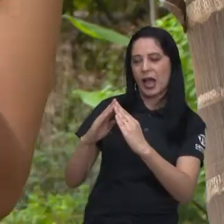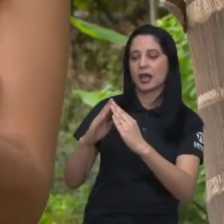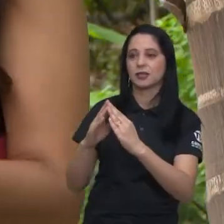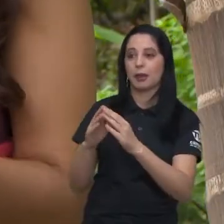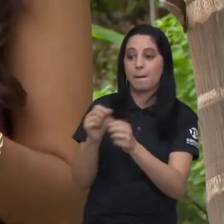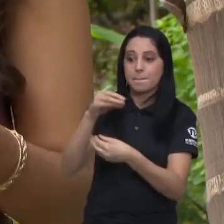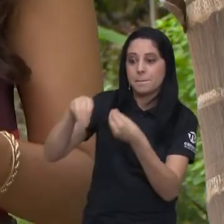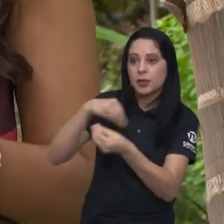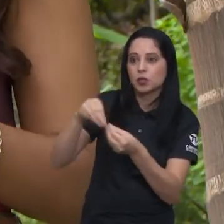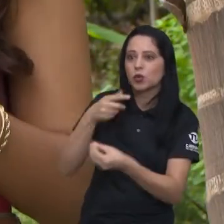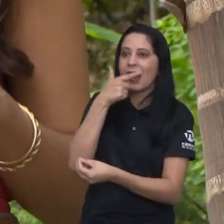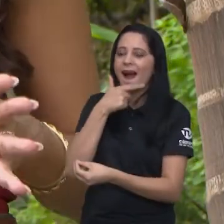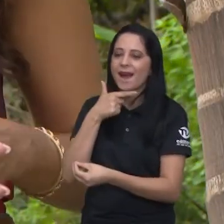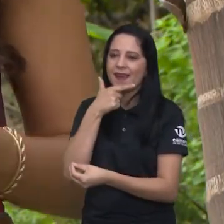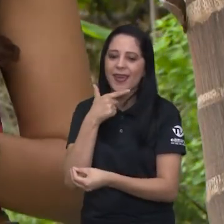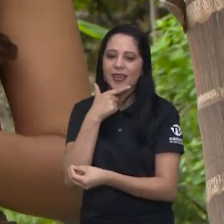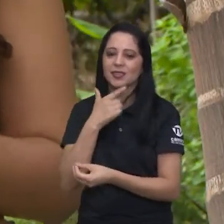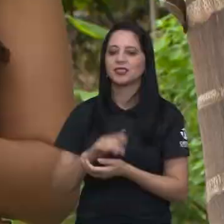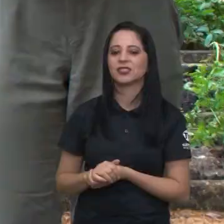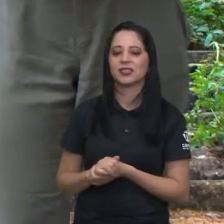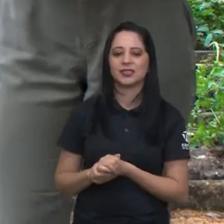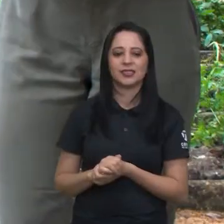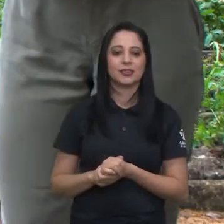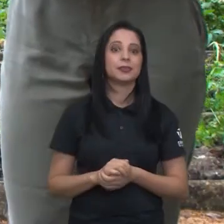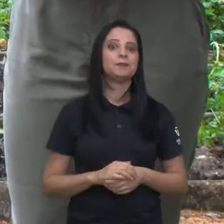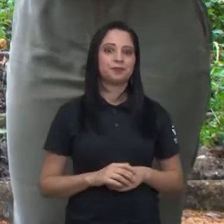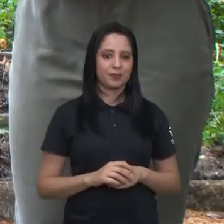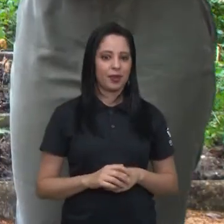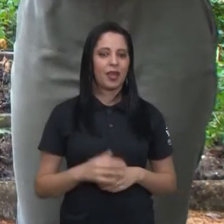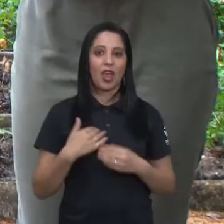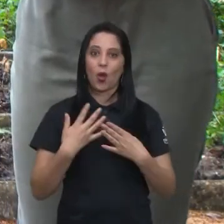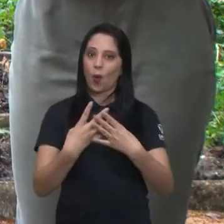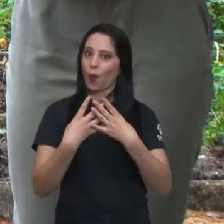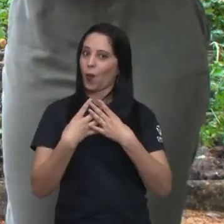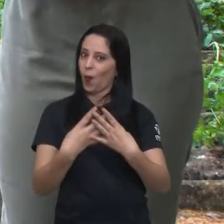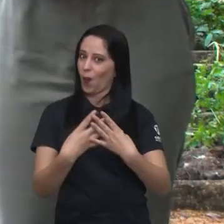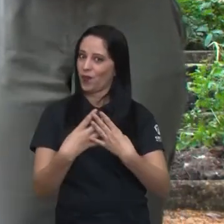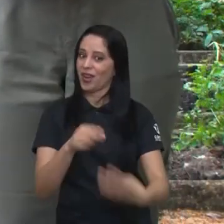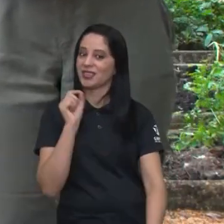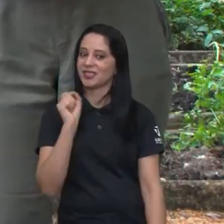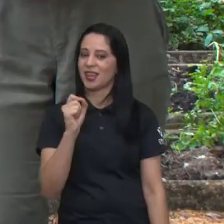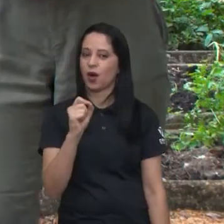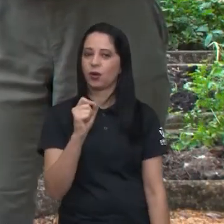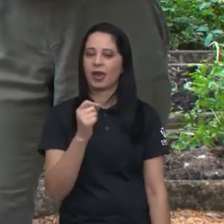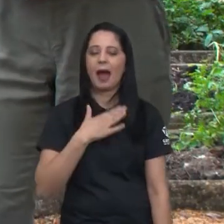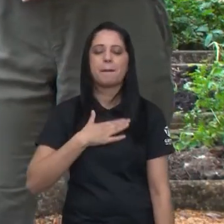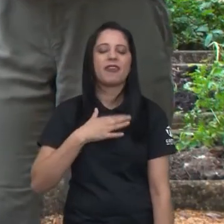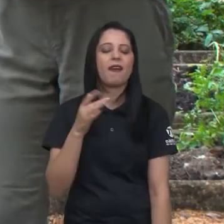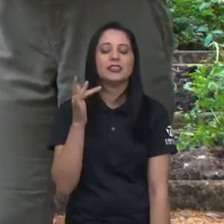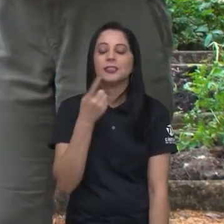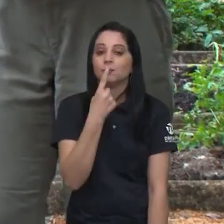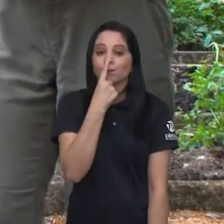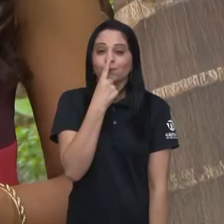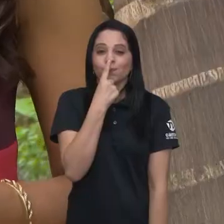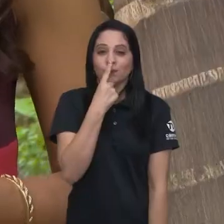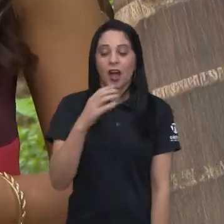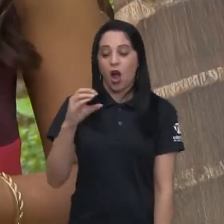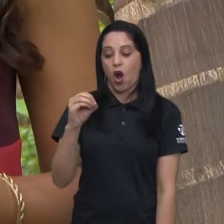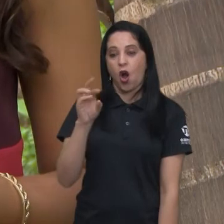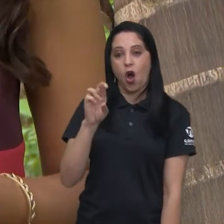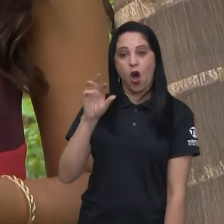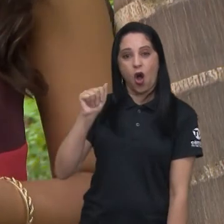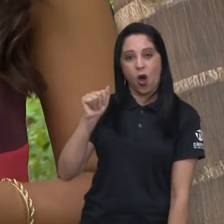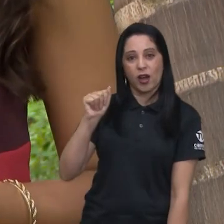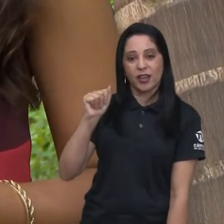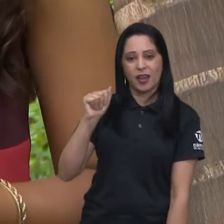requeijão, na hora de variar, eles são excelentes. Eu preciso confessar que a minha preferida é o Ora Pro Nobis. Ela é deliciosa.